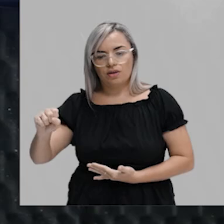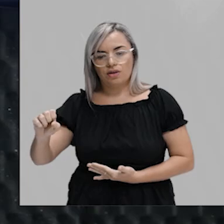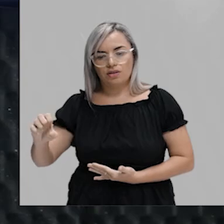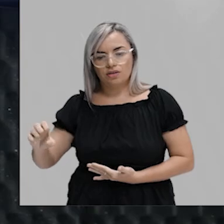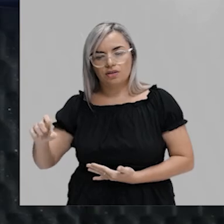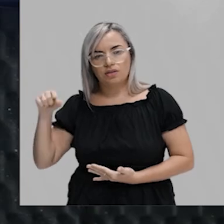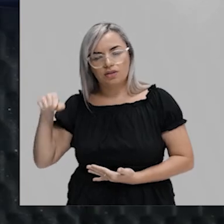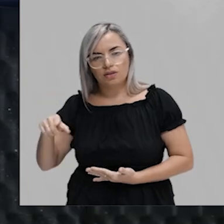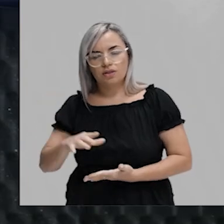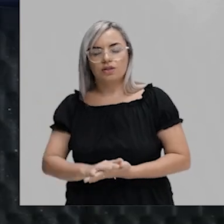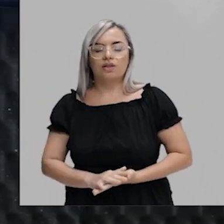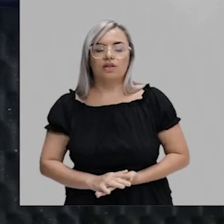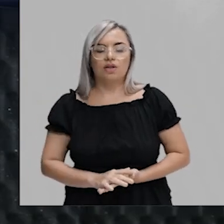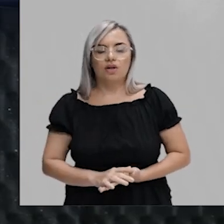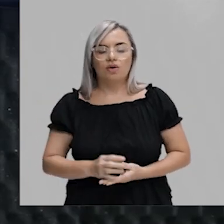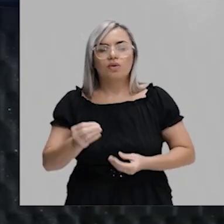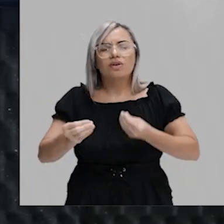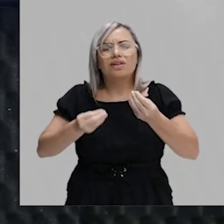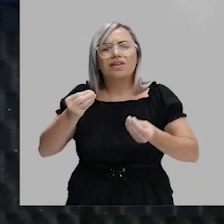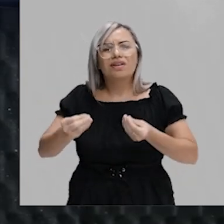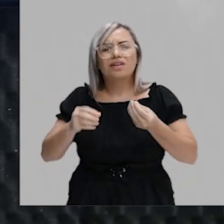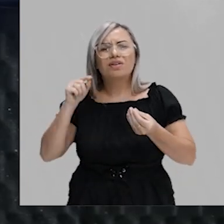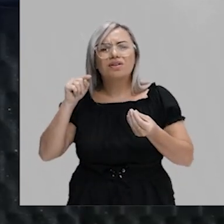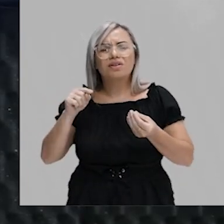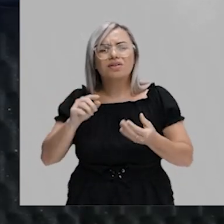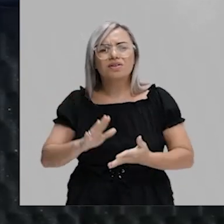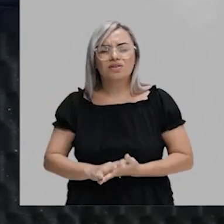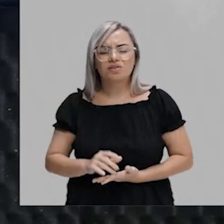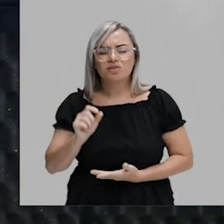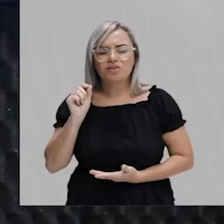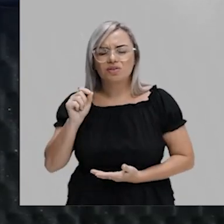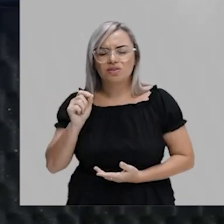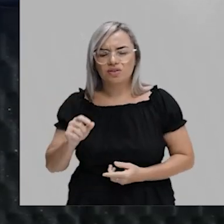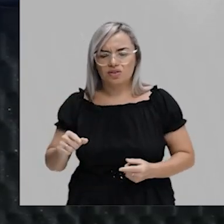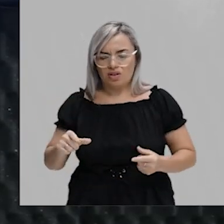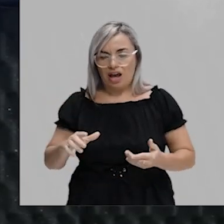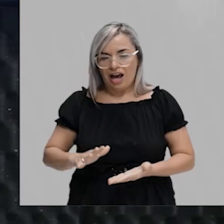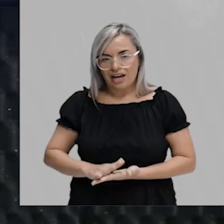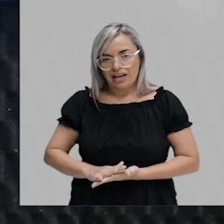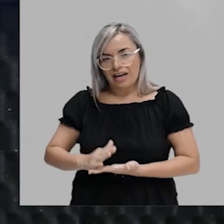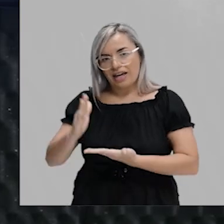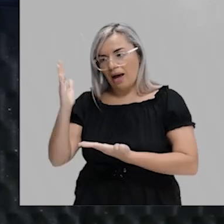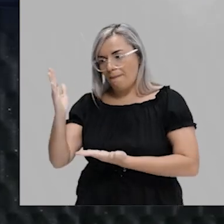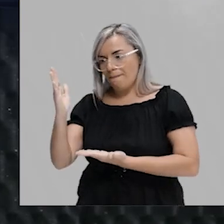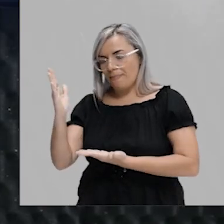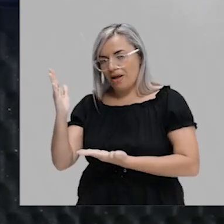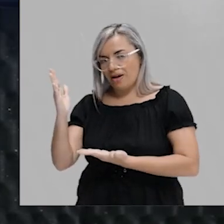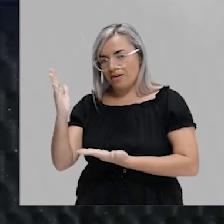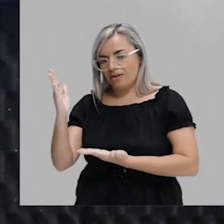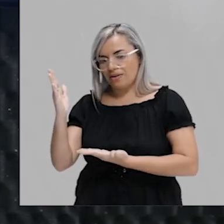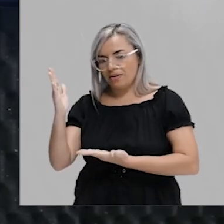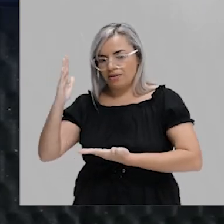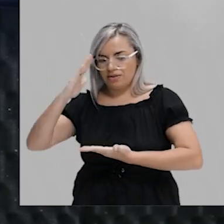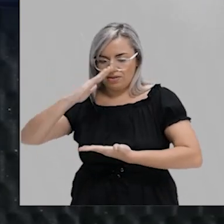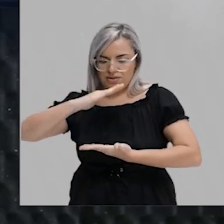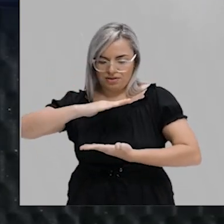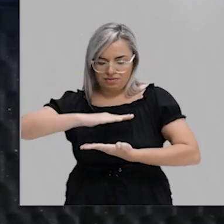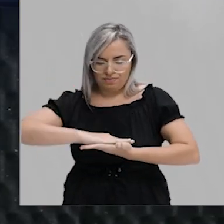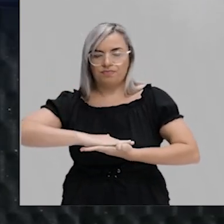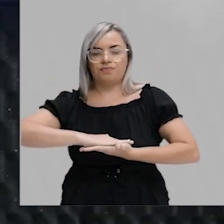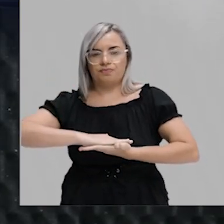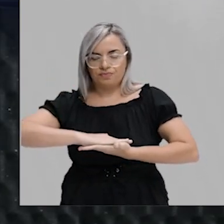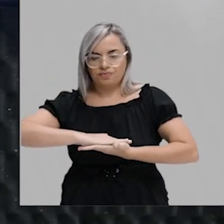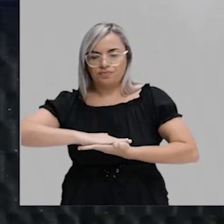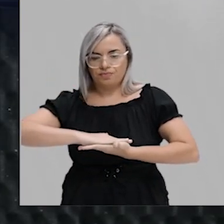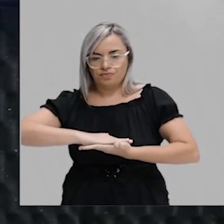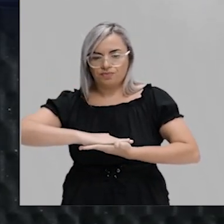eletroforese? Nós vamos colocar aqui dentro aquela placa daquele gel, tá? E essa